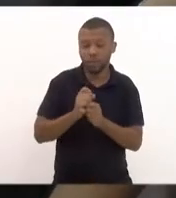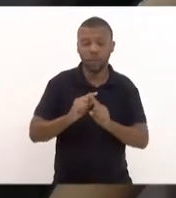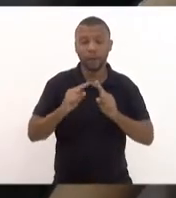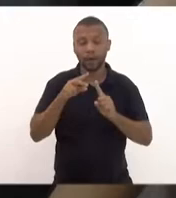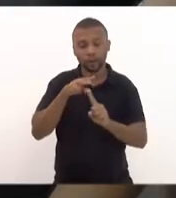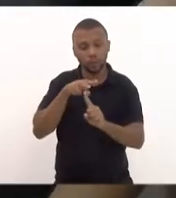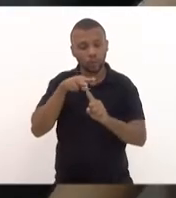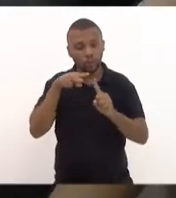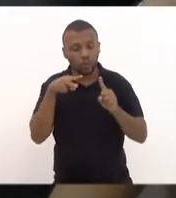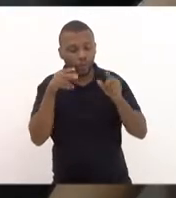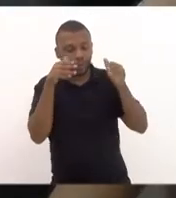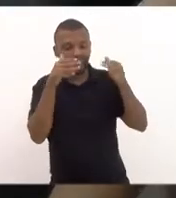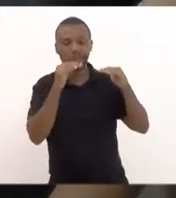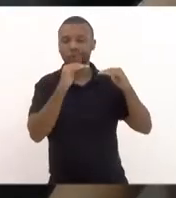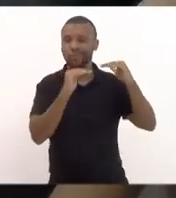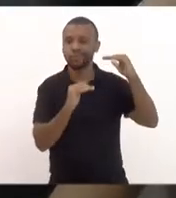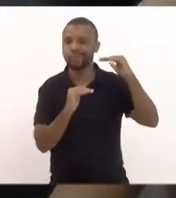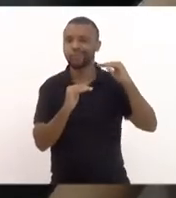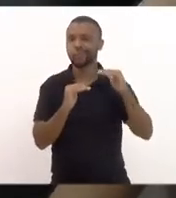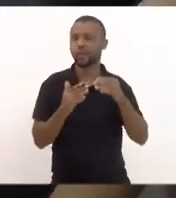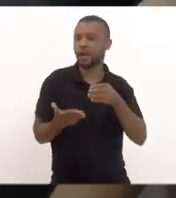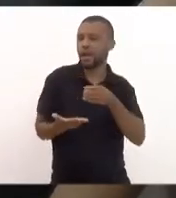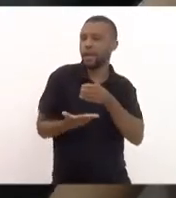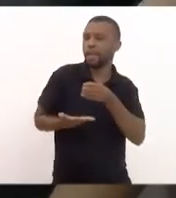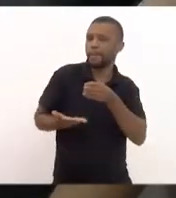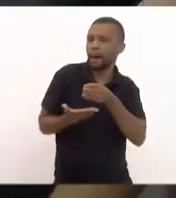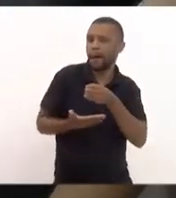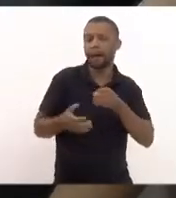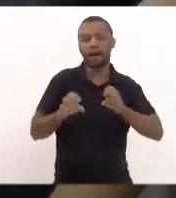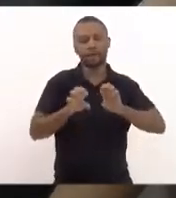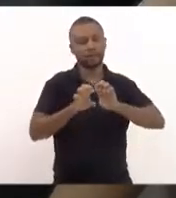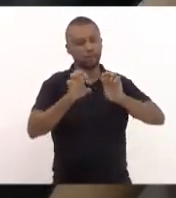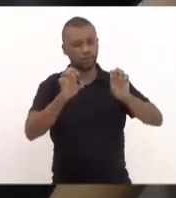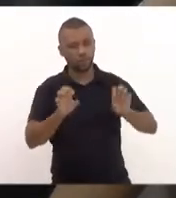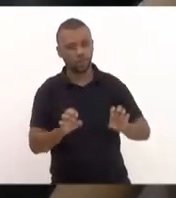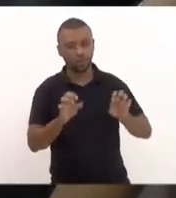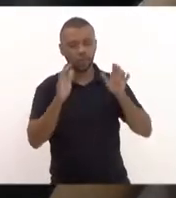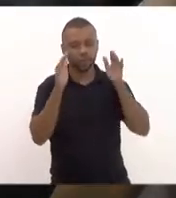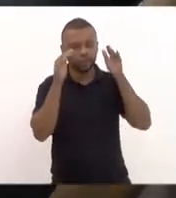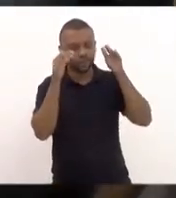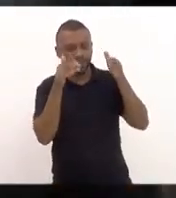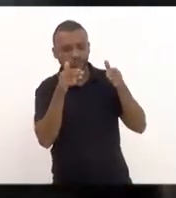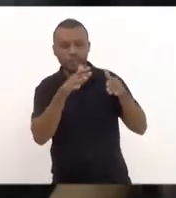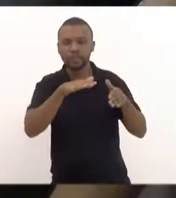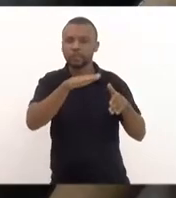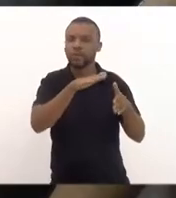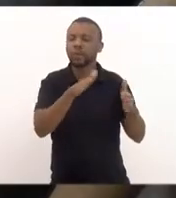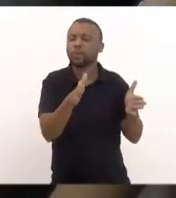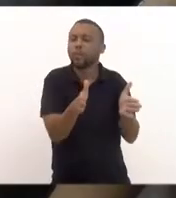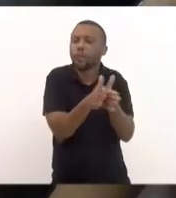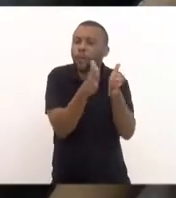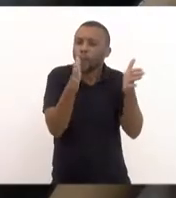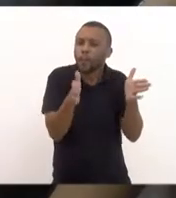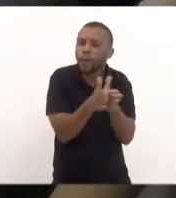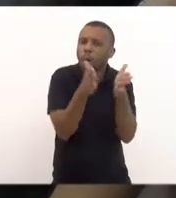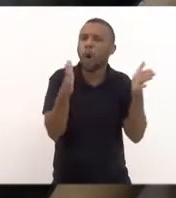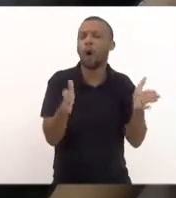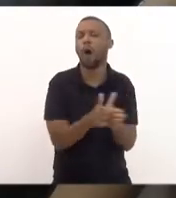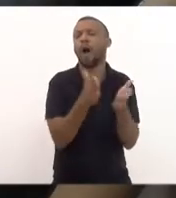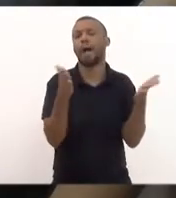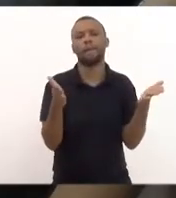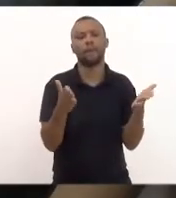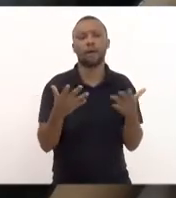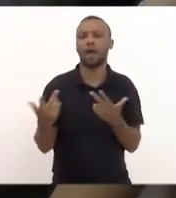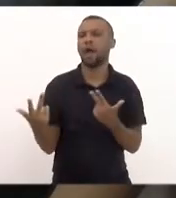desigualdade, do ponto de vista da infraestrutura, do ponto de vista de pessoas em situação de miséria mesmo, quer dizer, o nosso